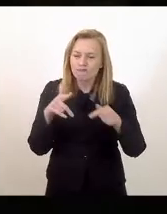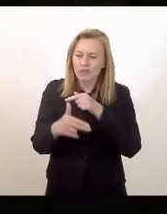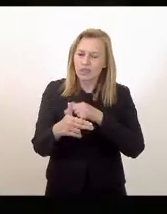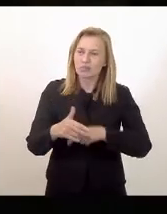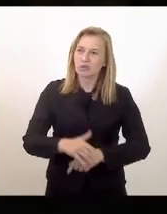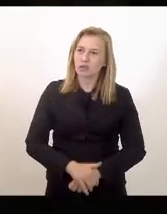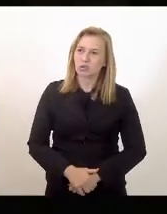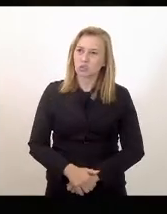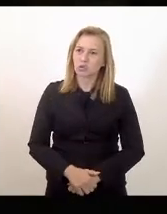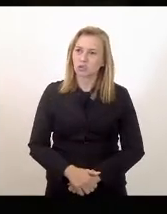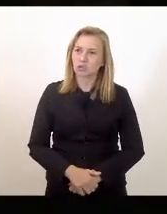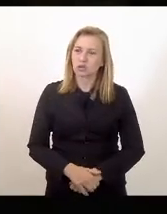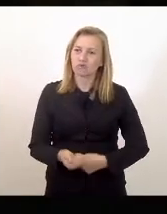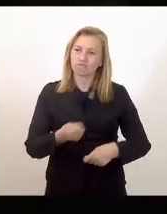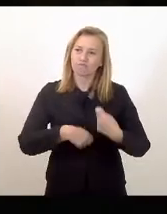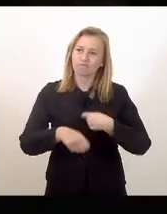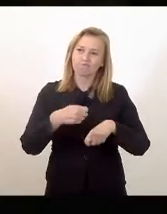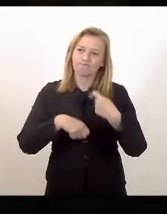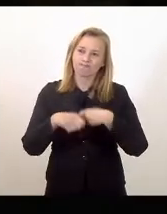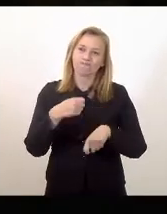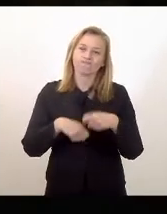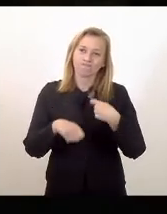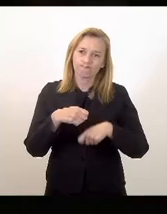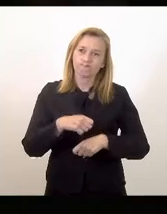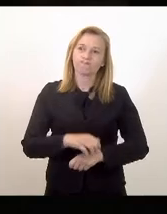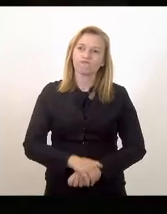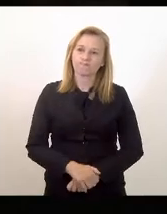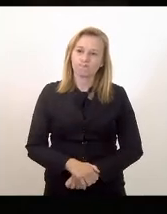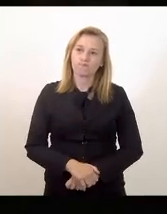impedimentos administrativos.